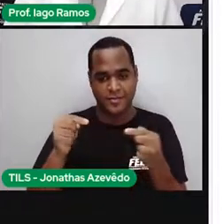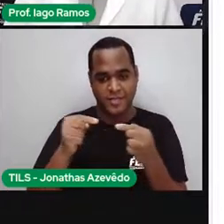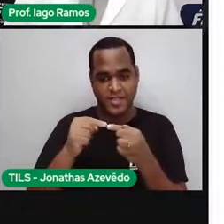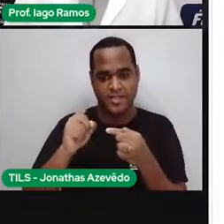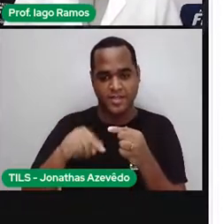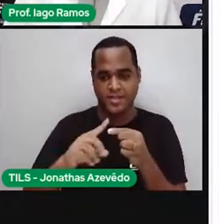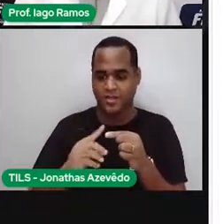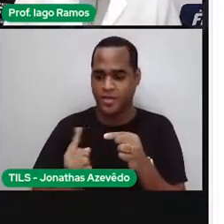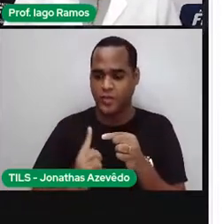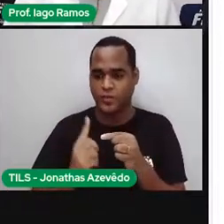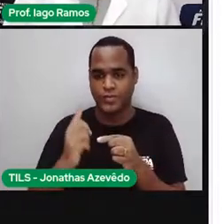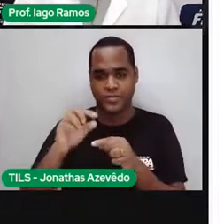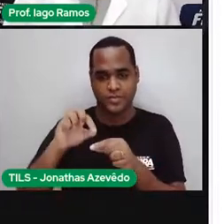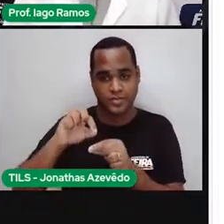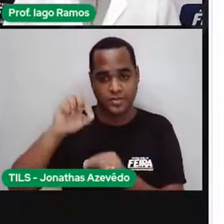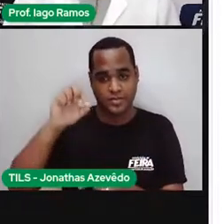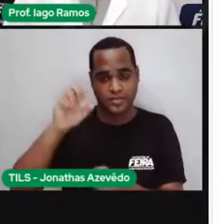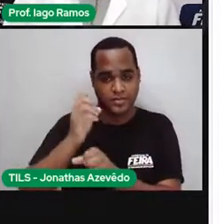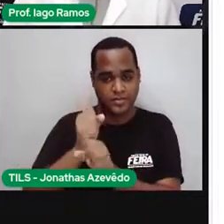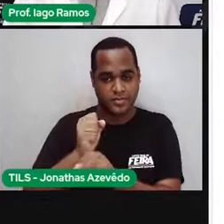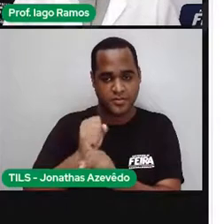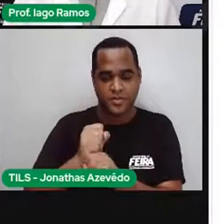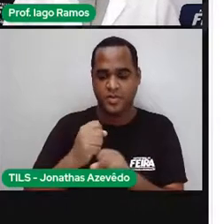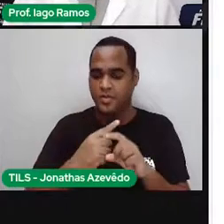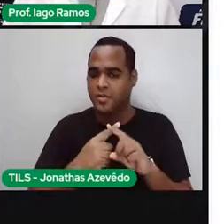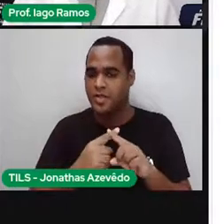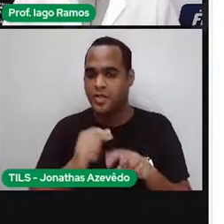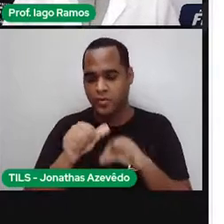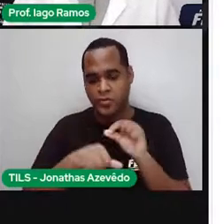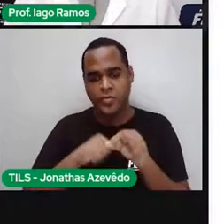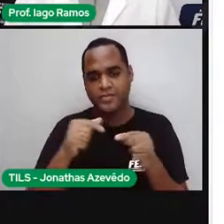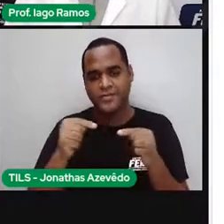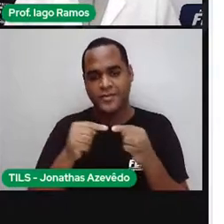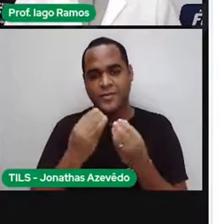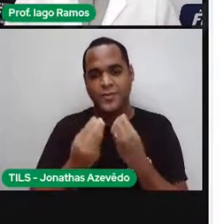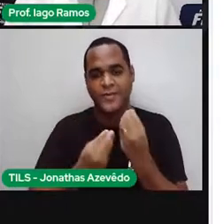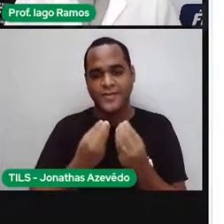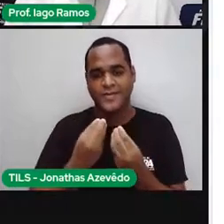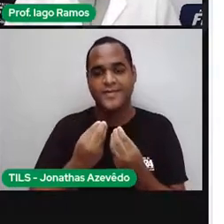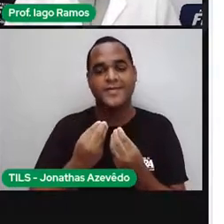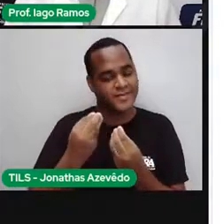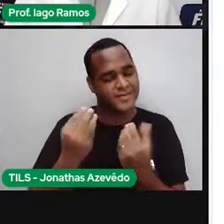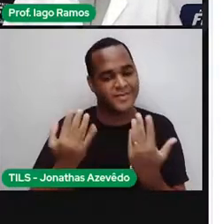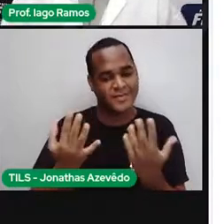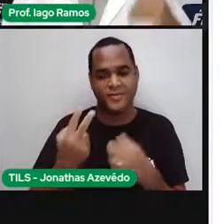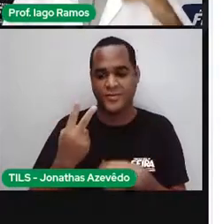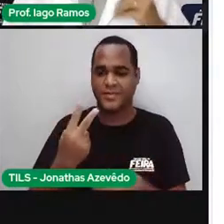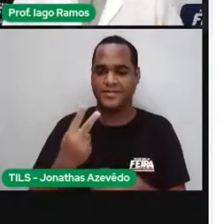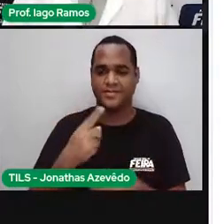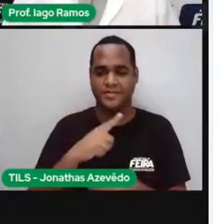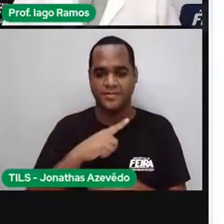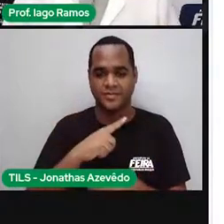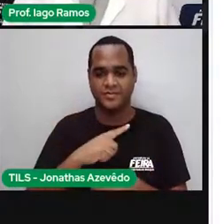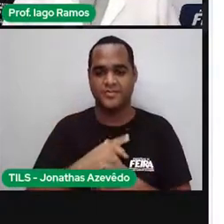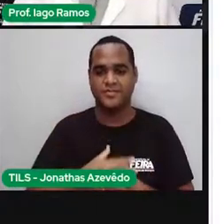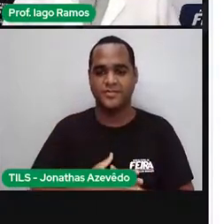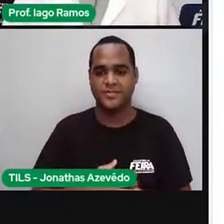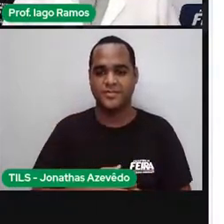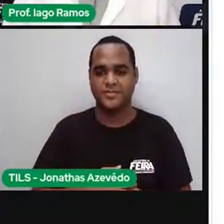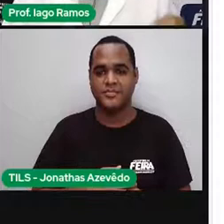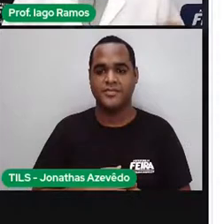e o resultado dessa multiplicação você divide por dois tá bom então